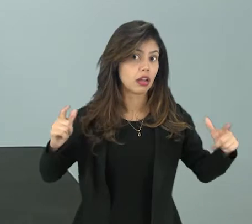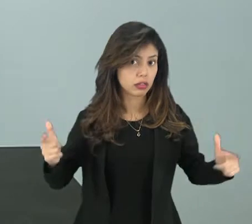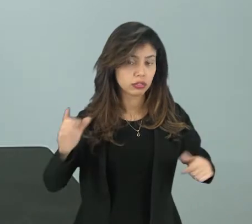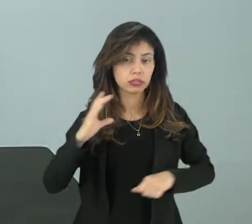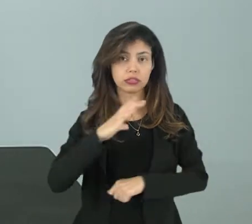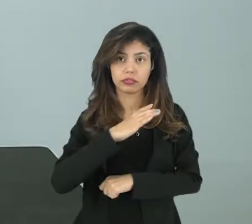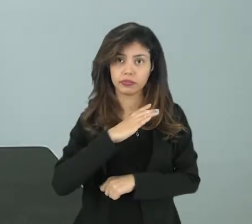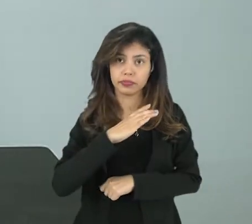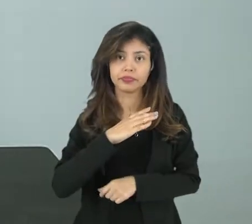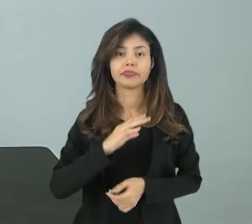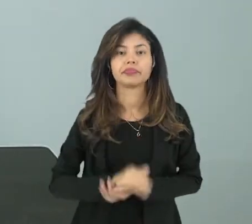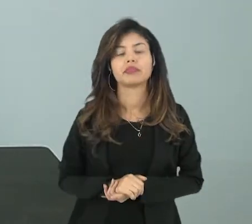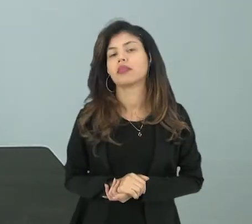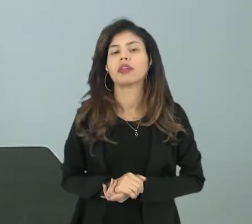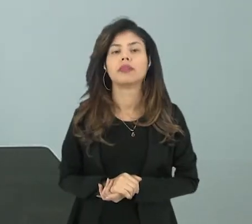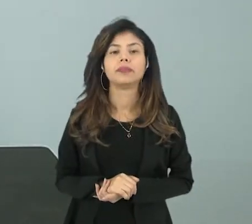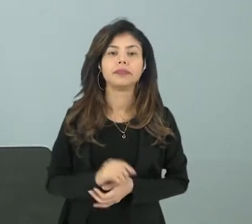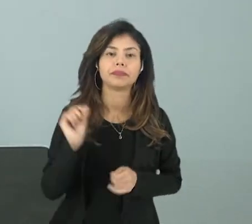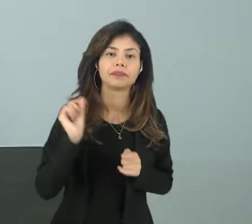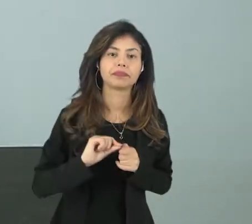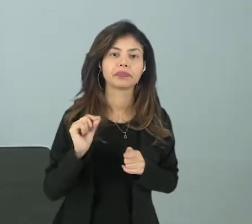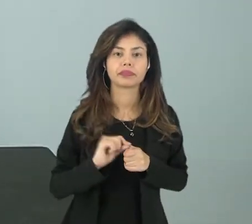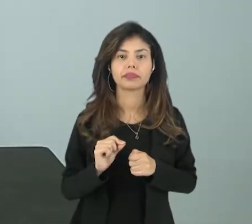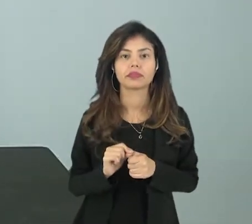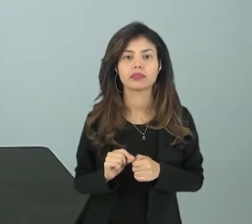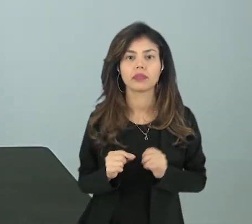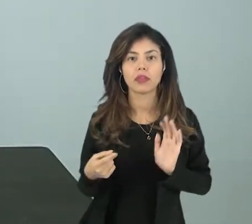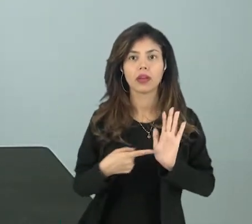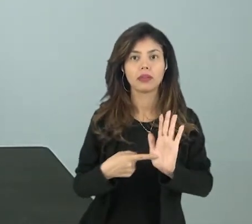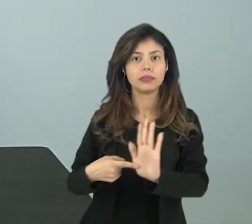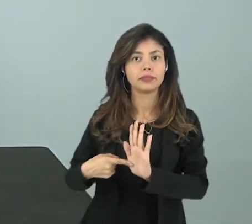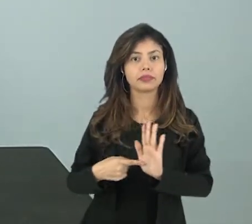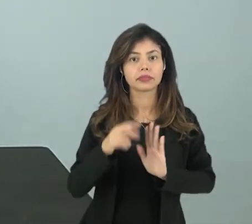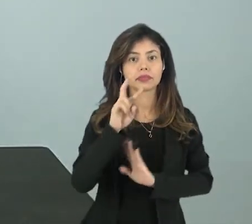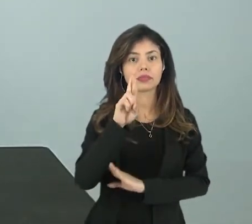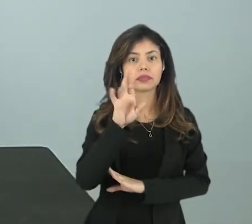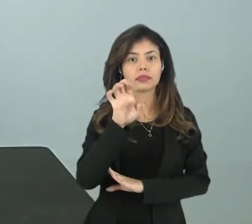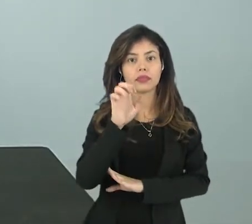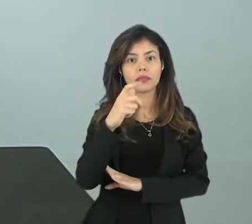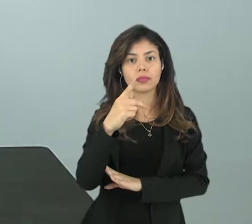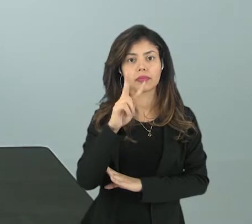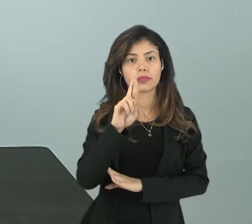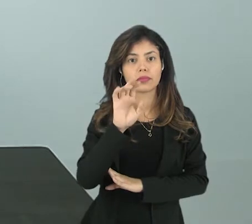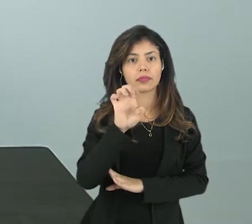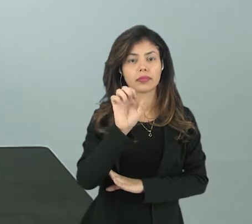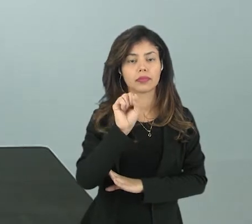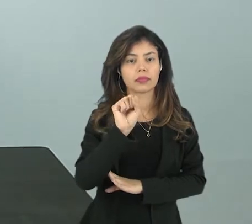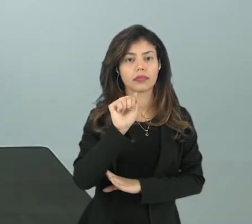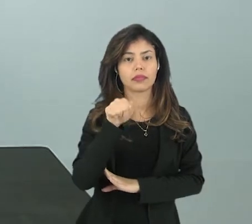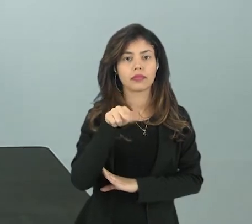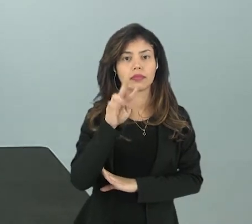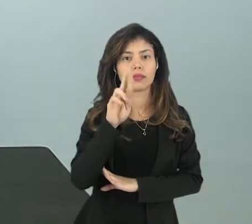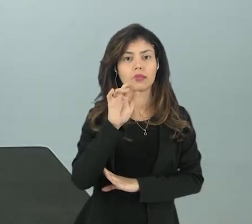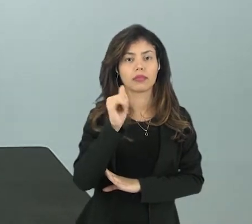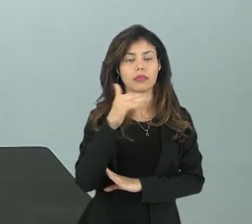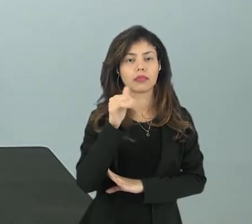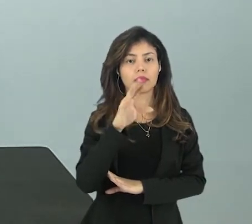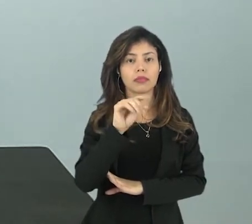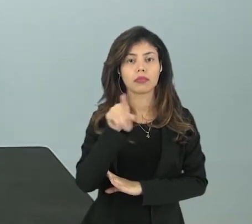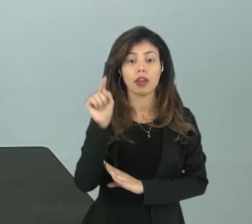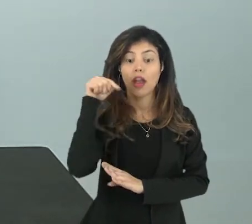cidades, eles fazem representações de ambientes naturais. Mas aqui